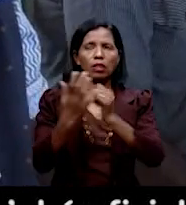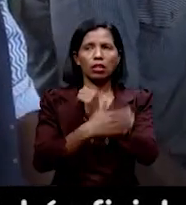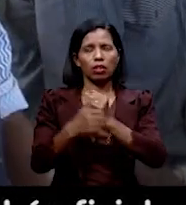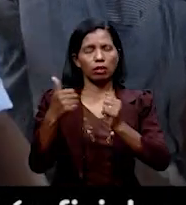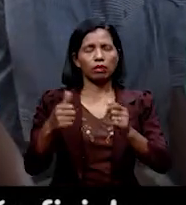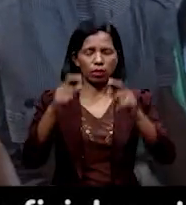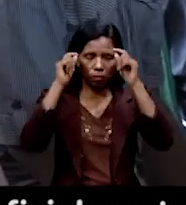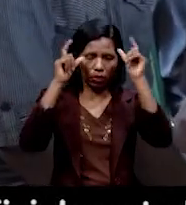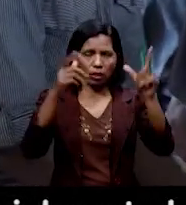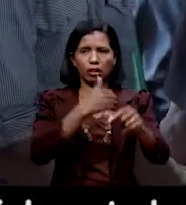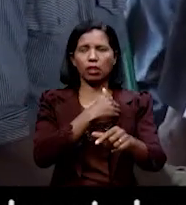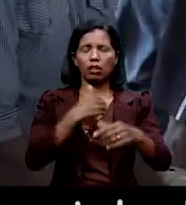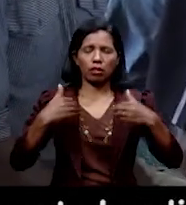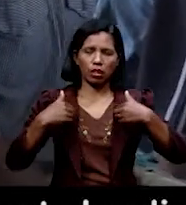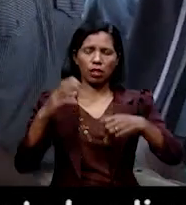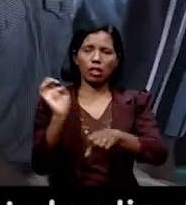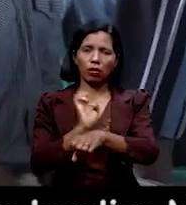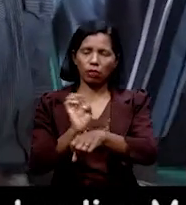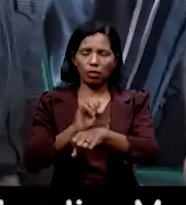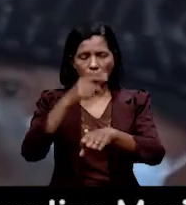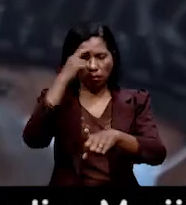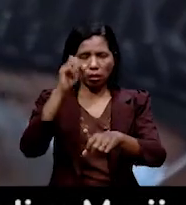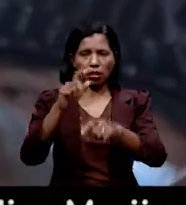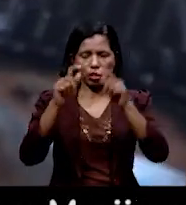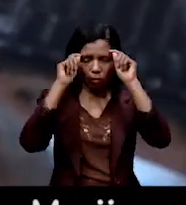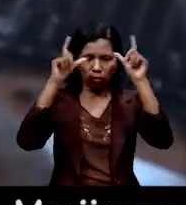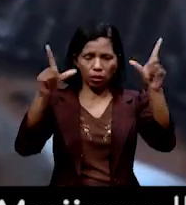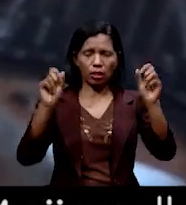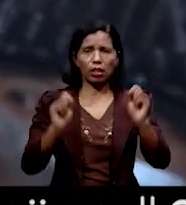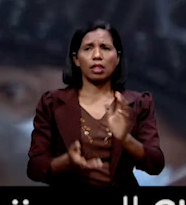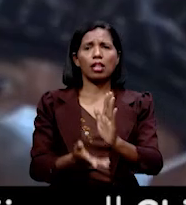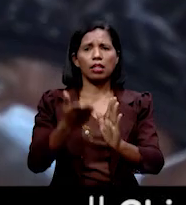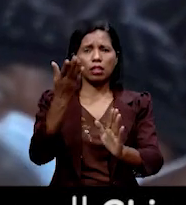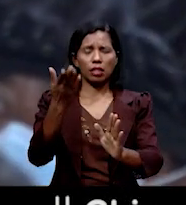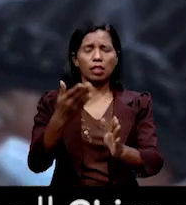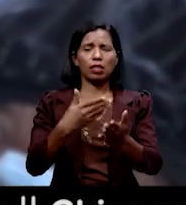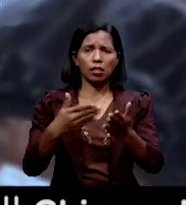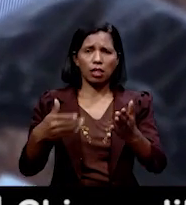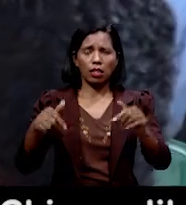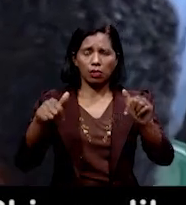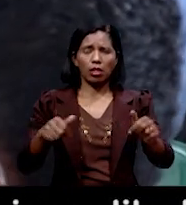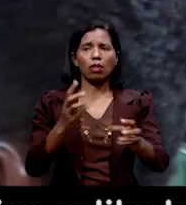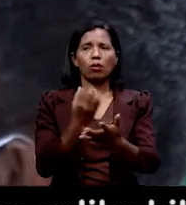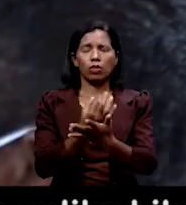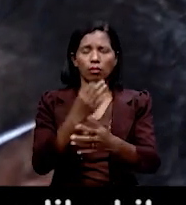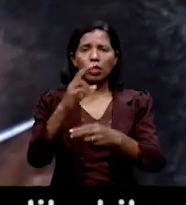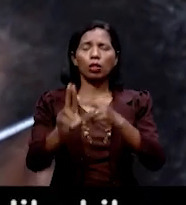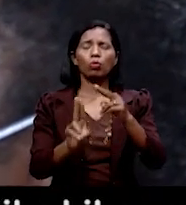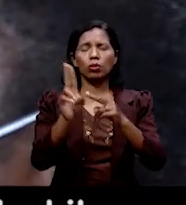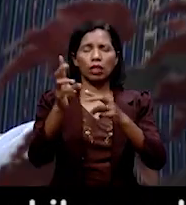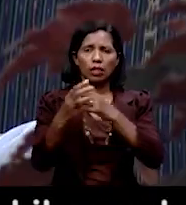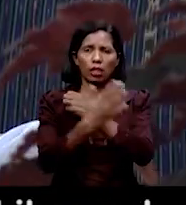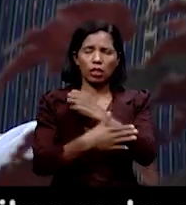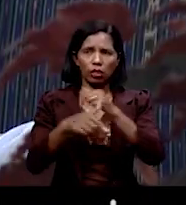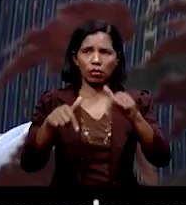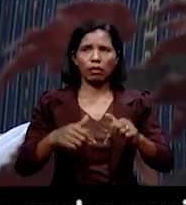dauk ihania ekonomi rasik tamba ne Timor Wansira tem ke hasai produsau nune o sambele sirkula Israelaran. Di lolos ekonomi dan tem ke